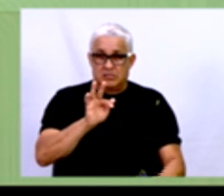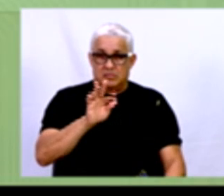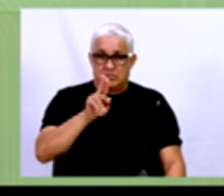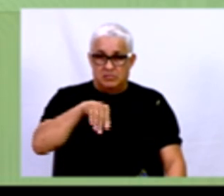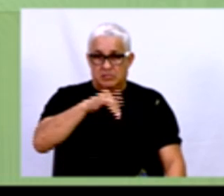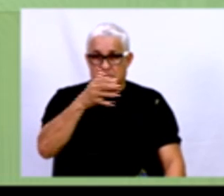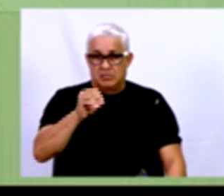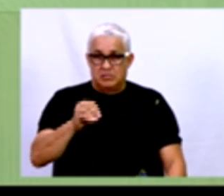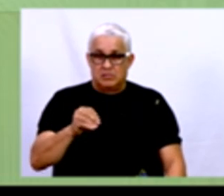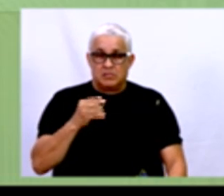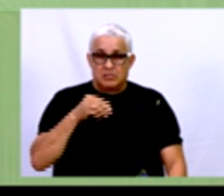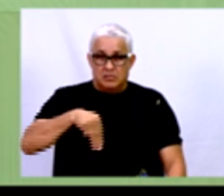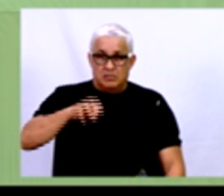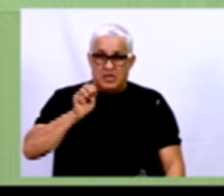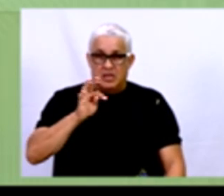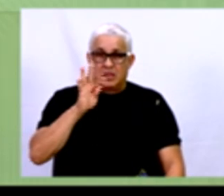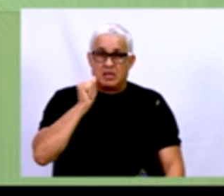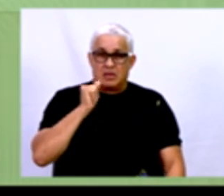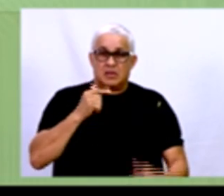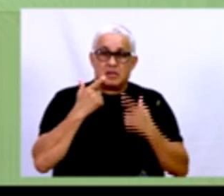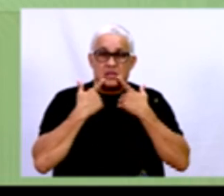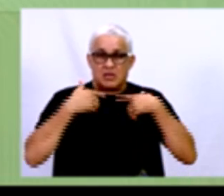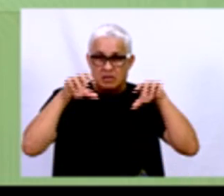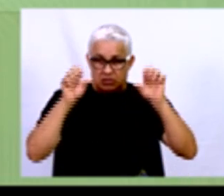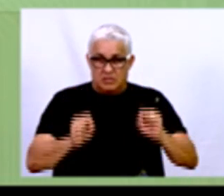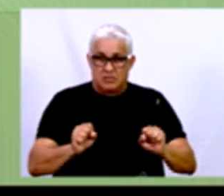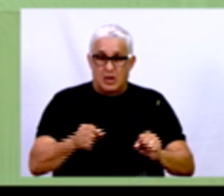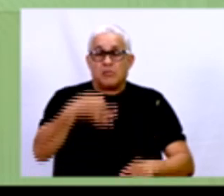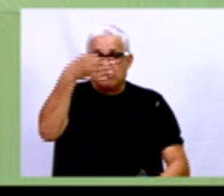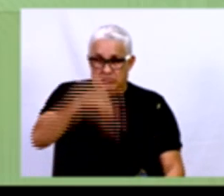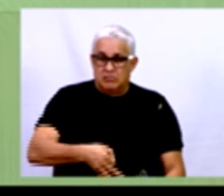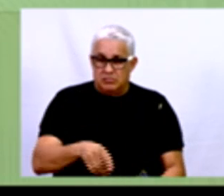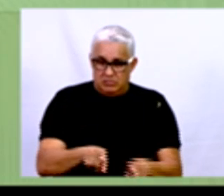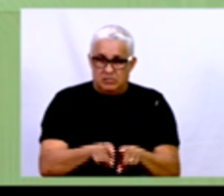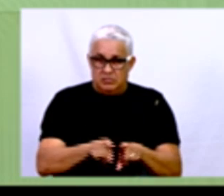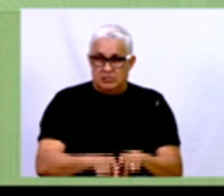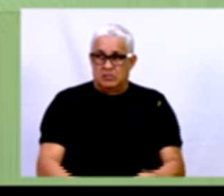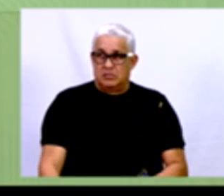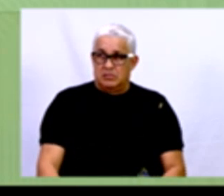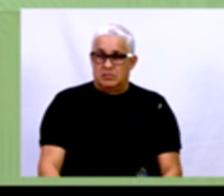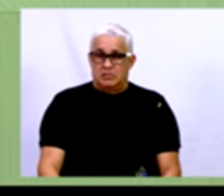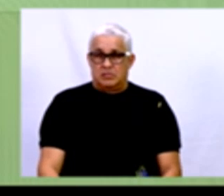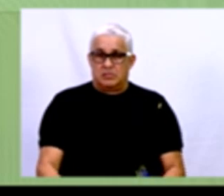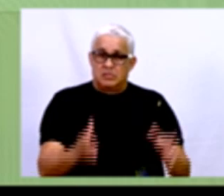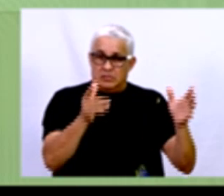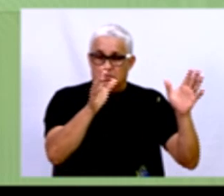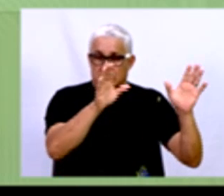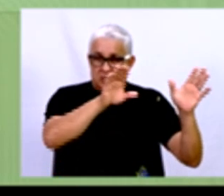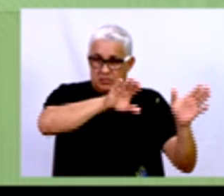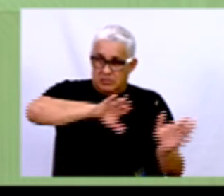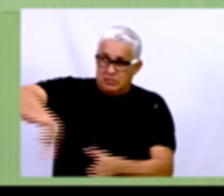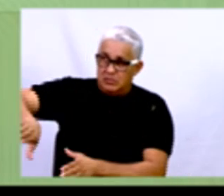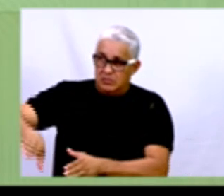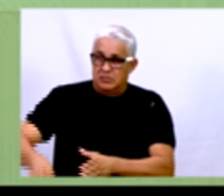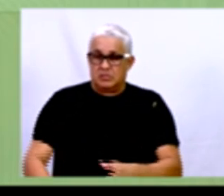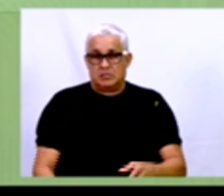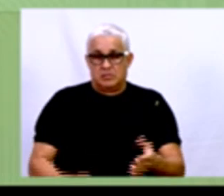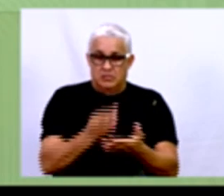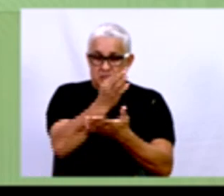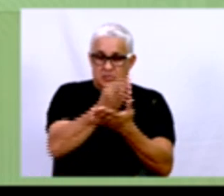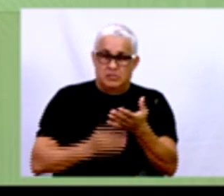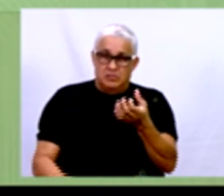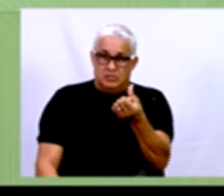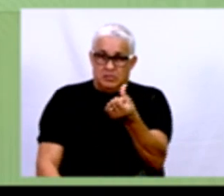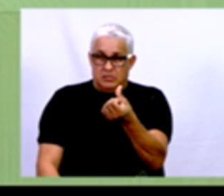função metalinguística não está errado não, tá? Tá valendo também. Vamos para o próximo, texto 6.